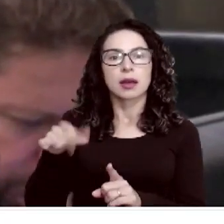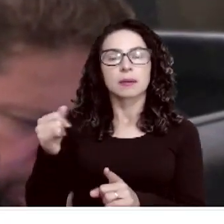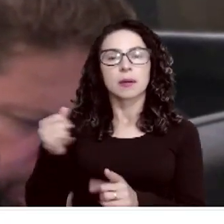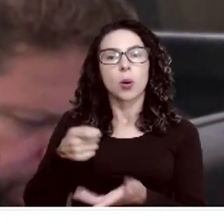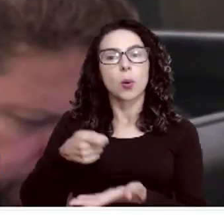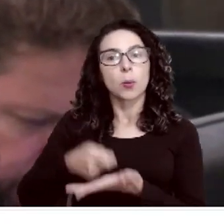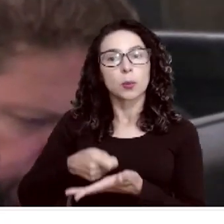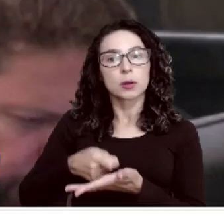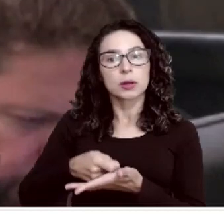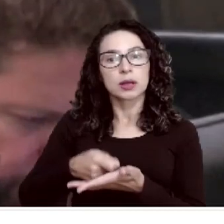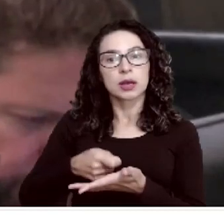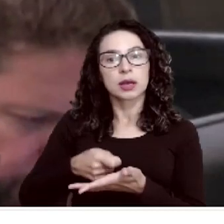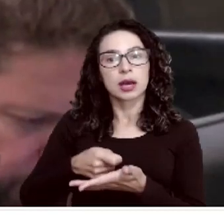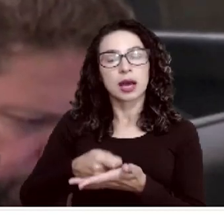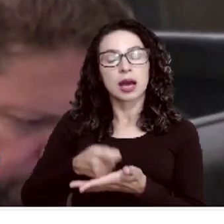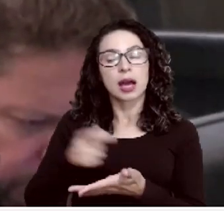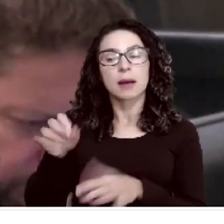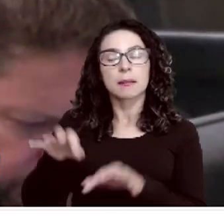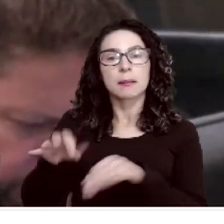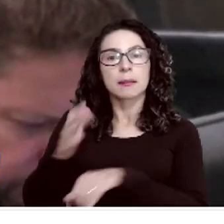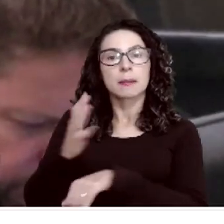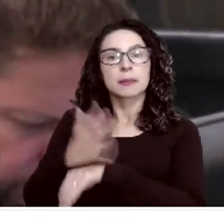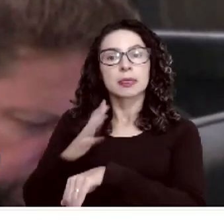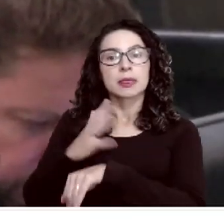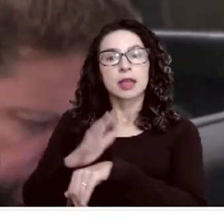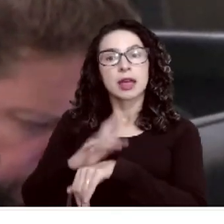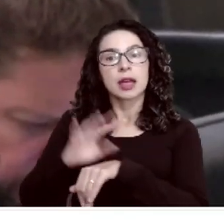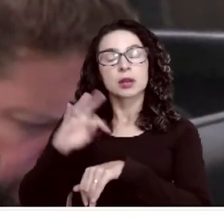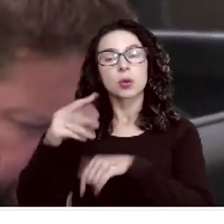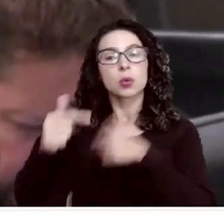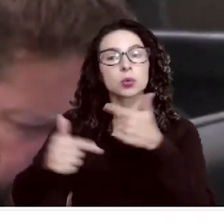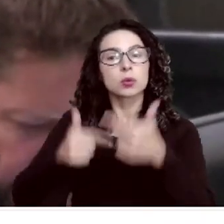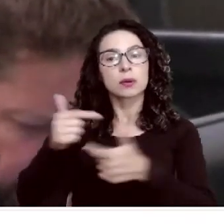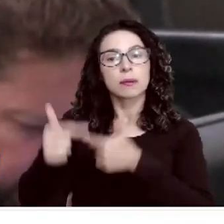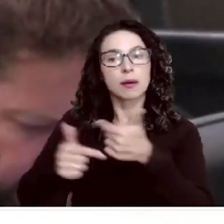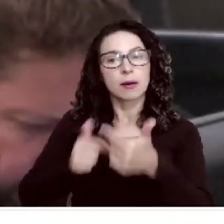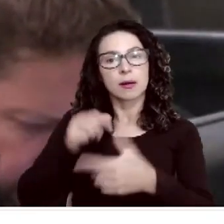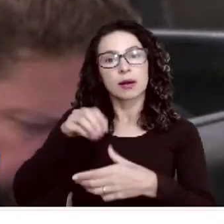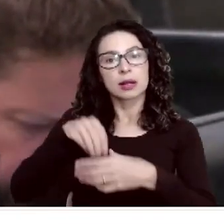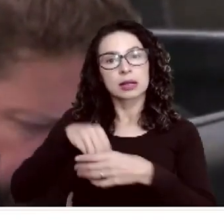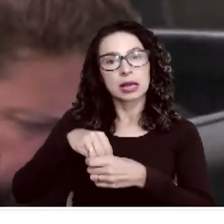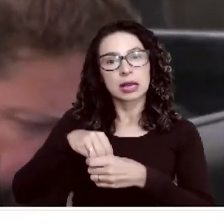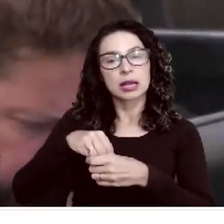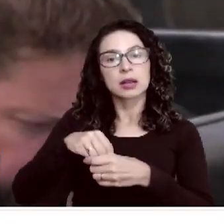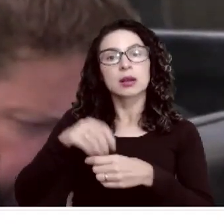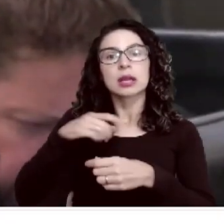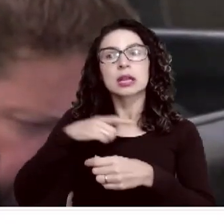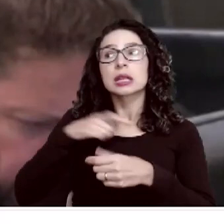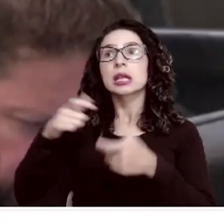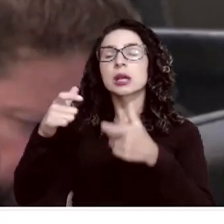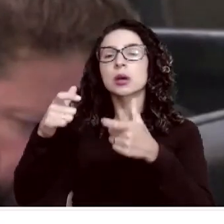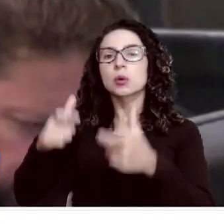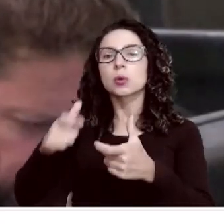dar treinamento aos seus funcionários e ter em local